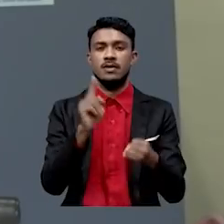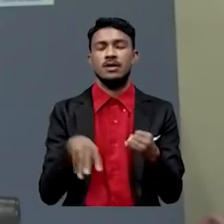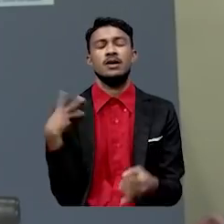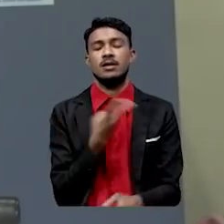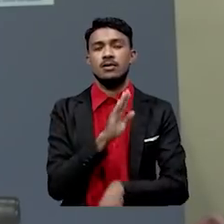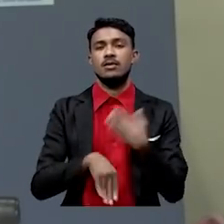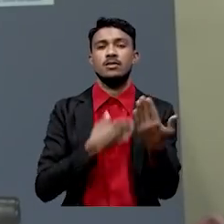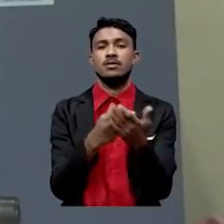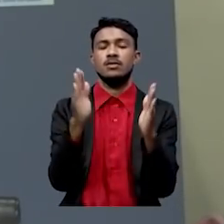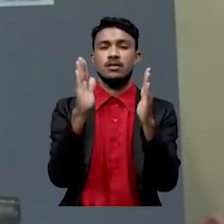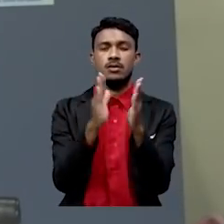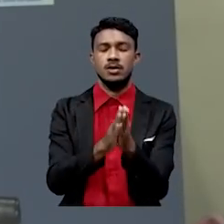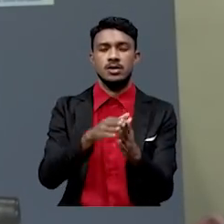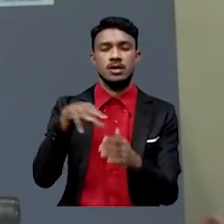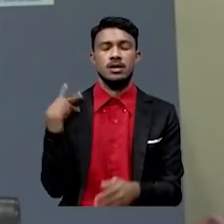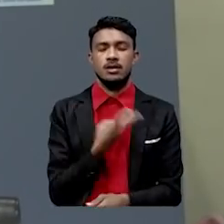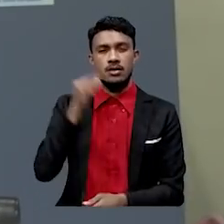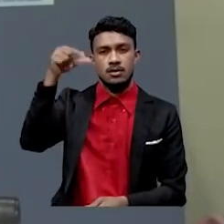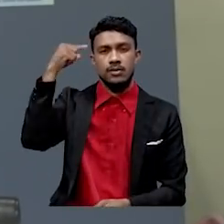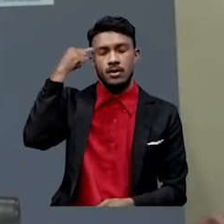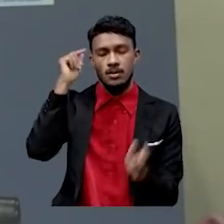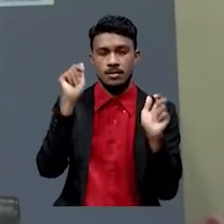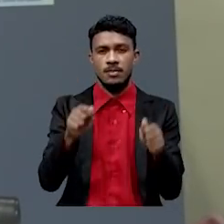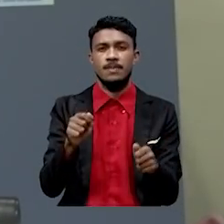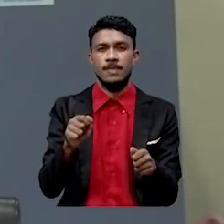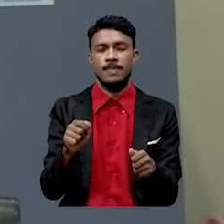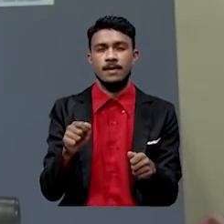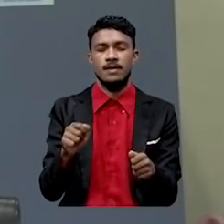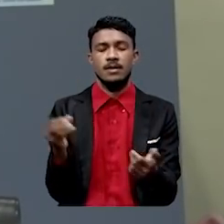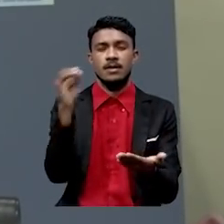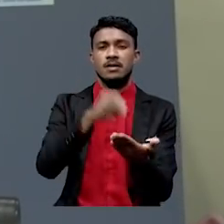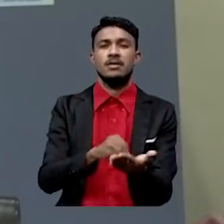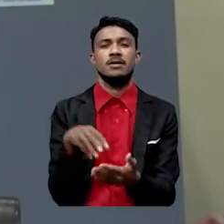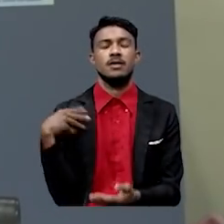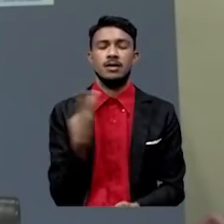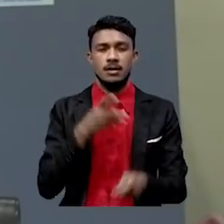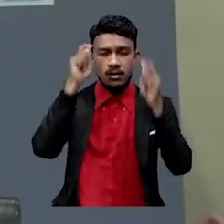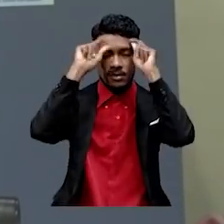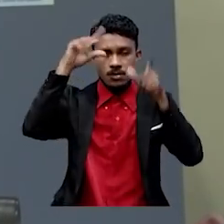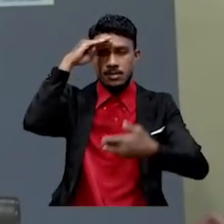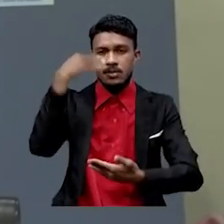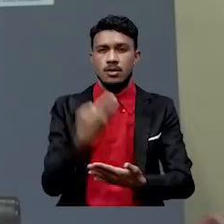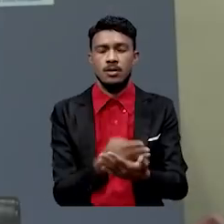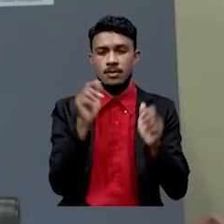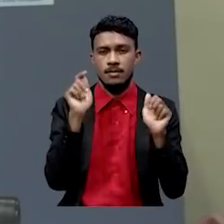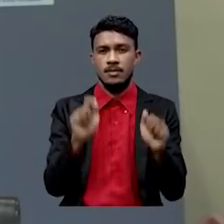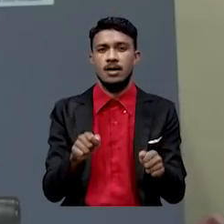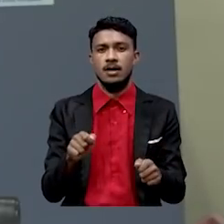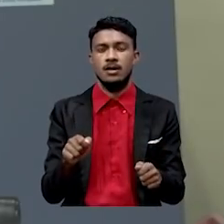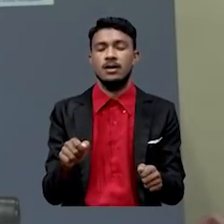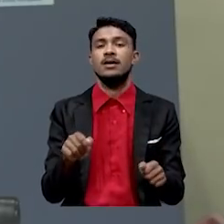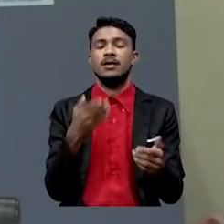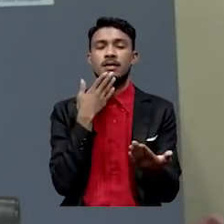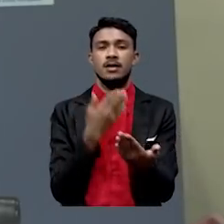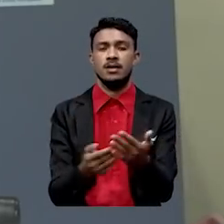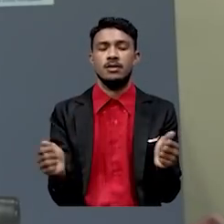no governo tava o governo né antes de mandato hoto para ver ele arise, pronto, ita hoto timorua, ita vele satisfaço, but neve